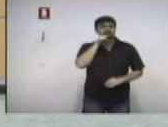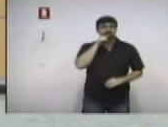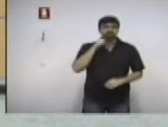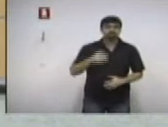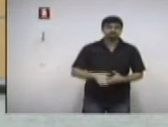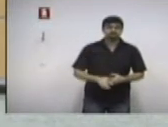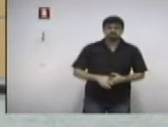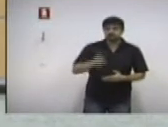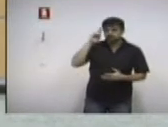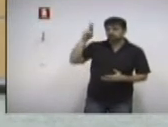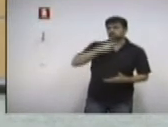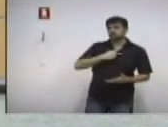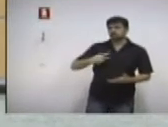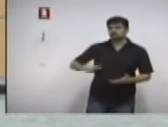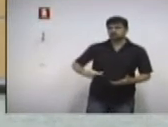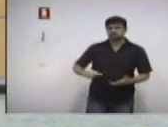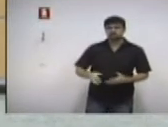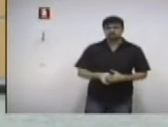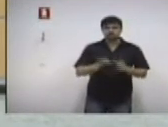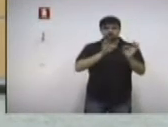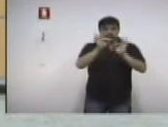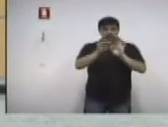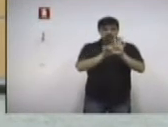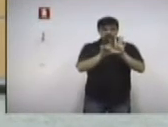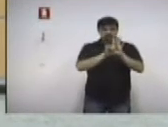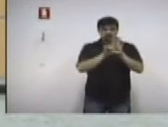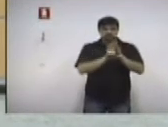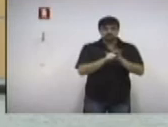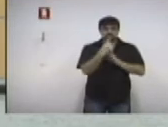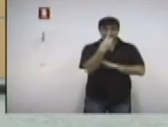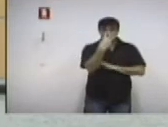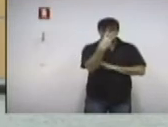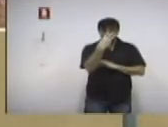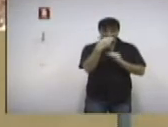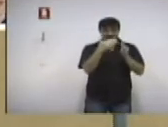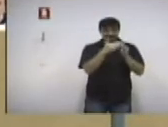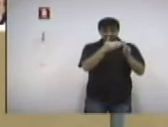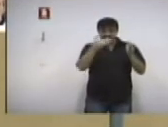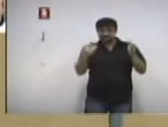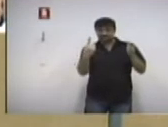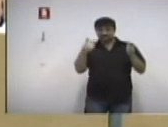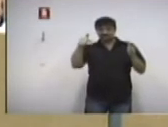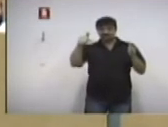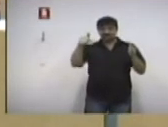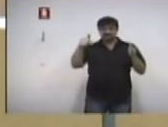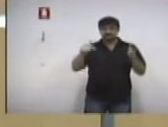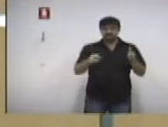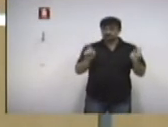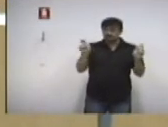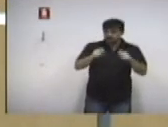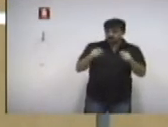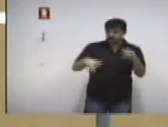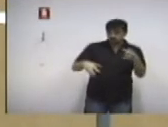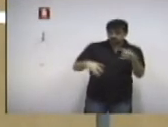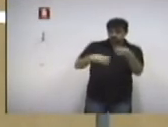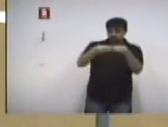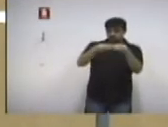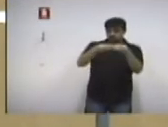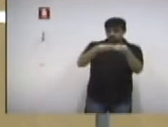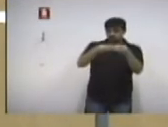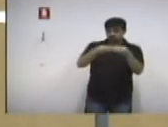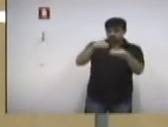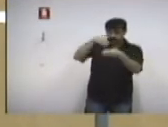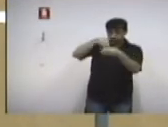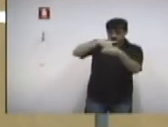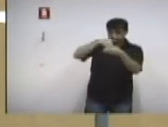o som o presente o projeto do 13 ao 17 é primeira discussão que leva pro